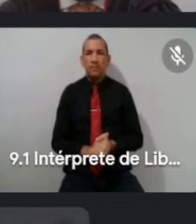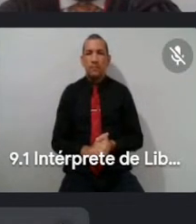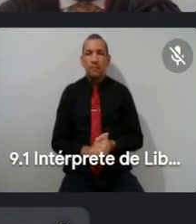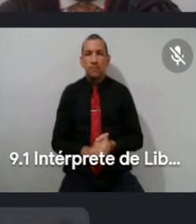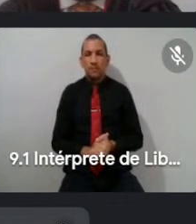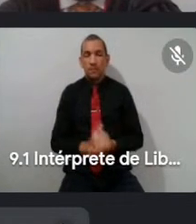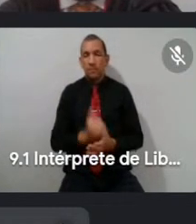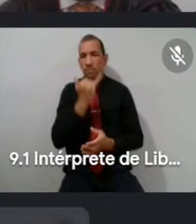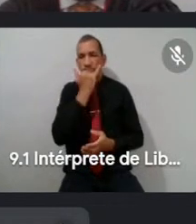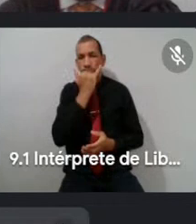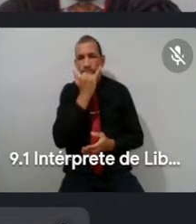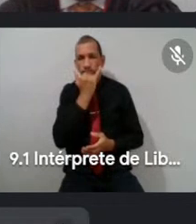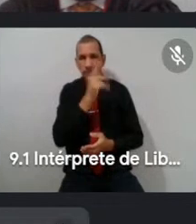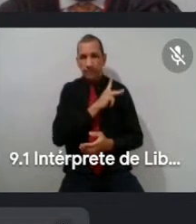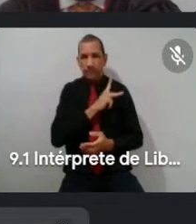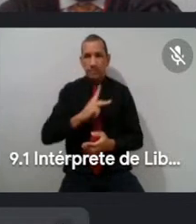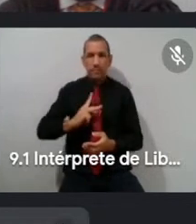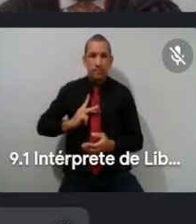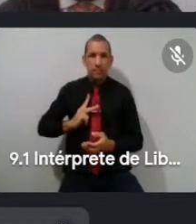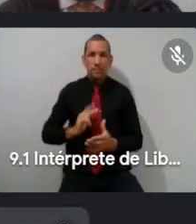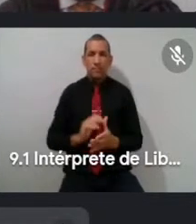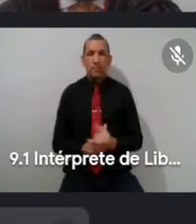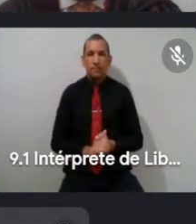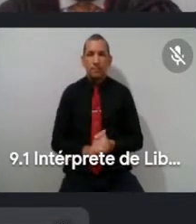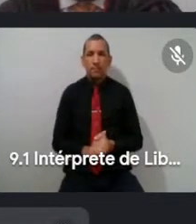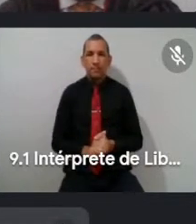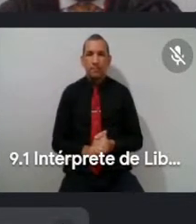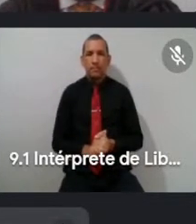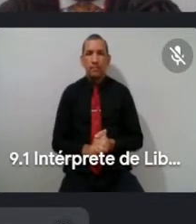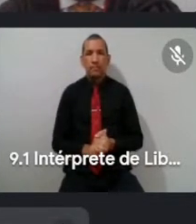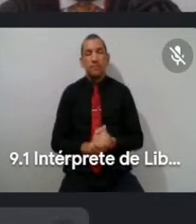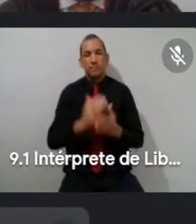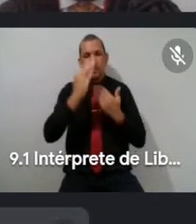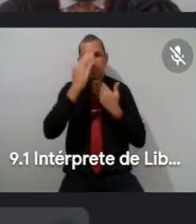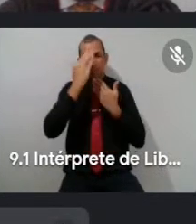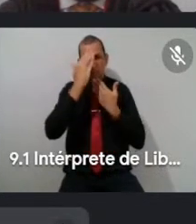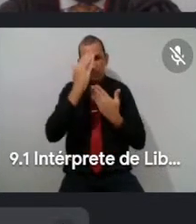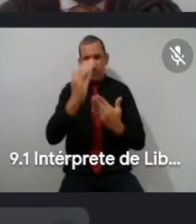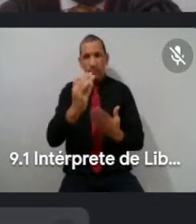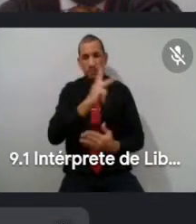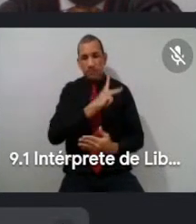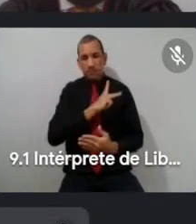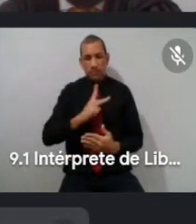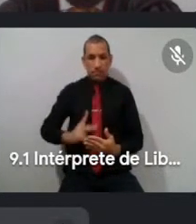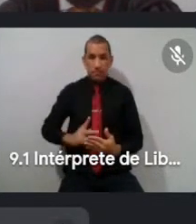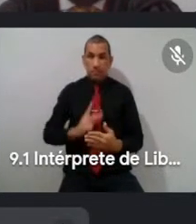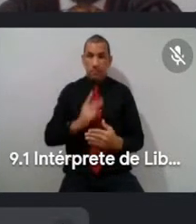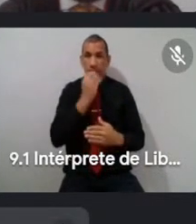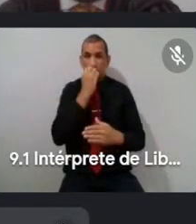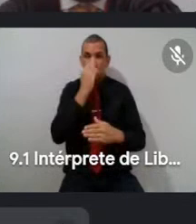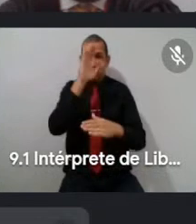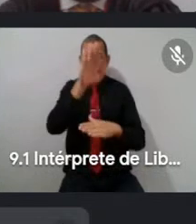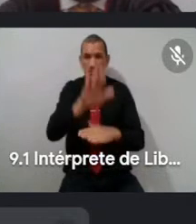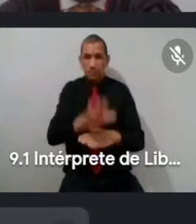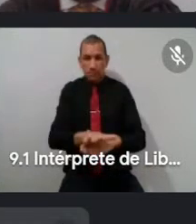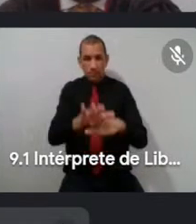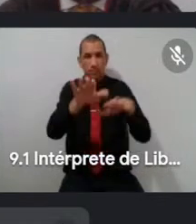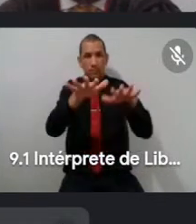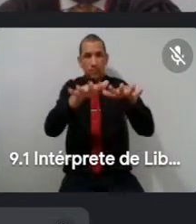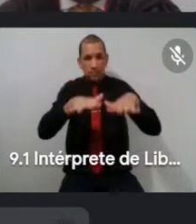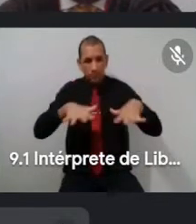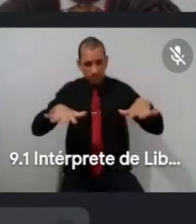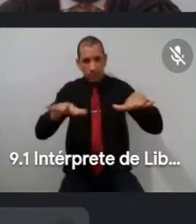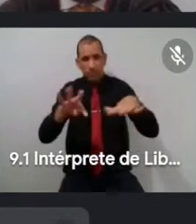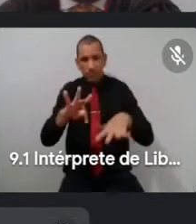o discurso presente o desgaste de dentes Boa tarde florzinha dessa ela aqui